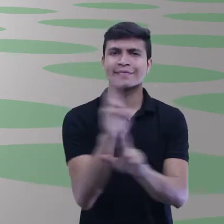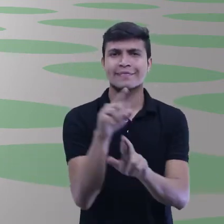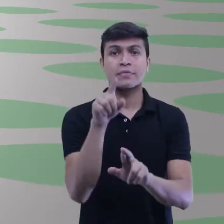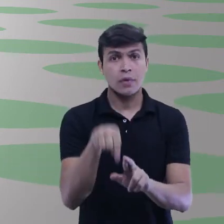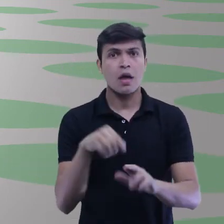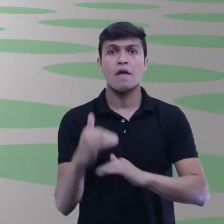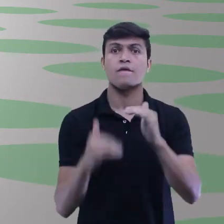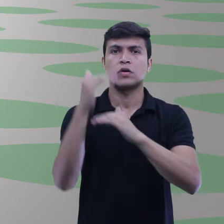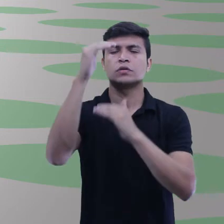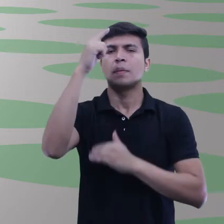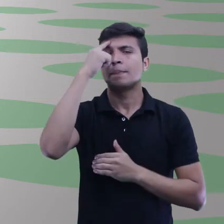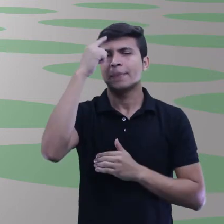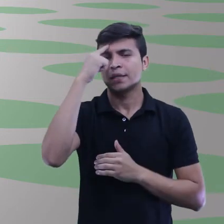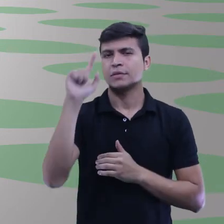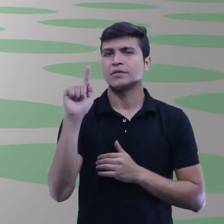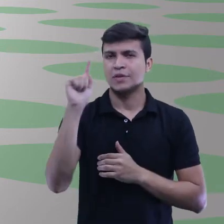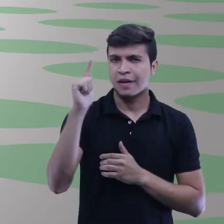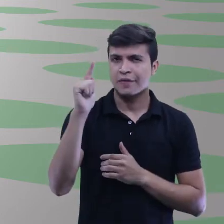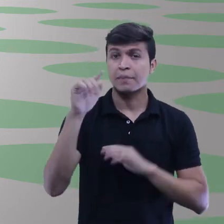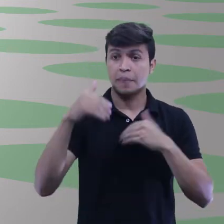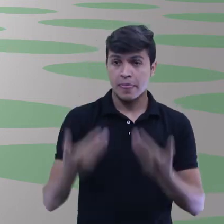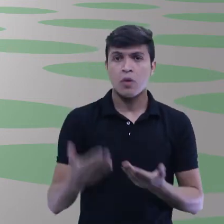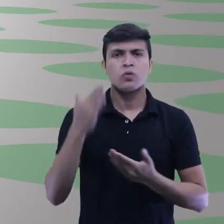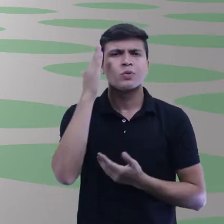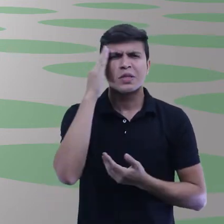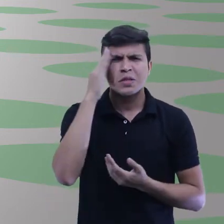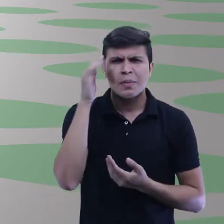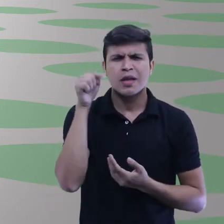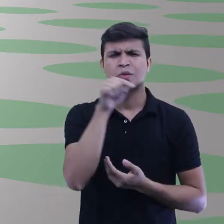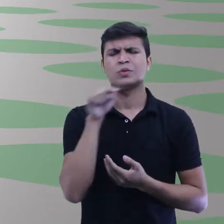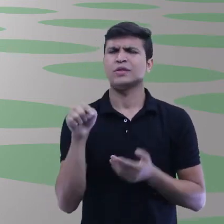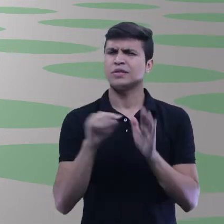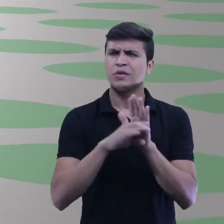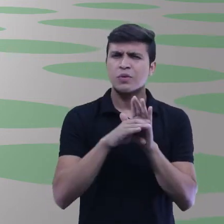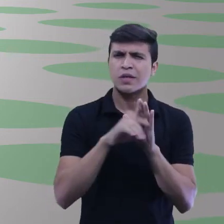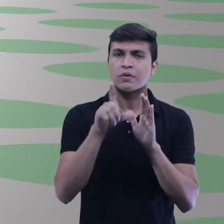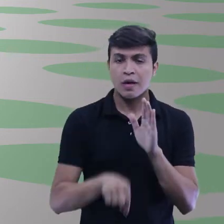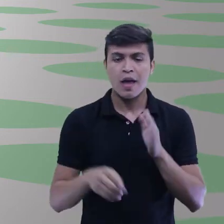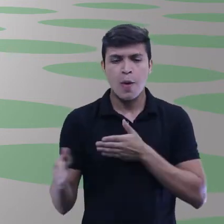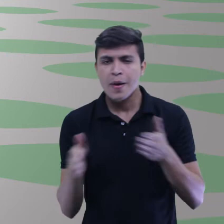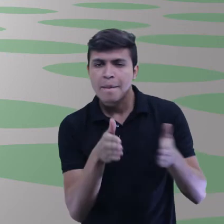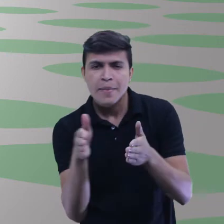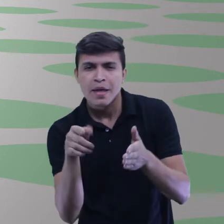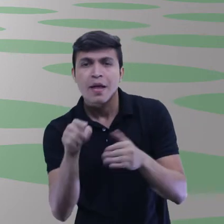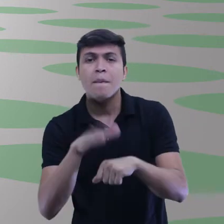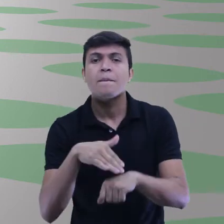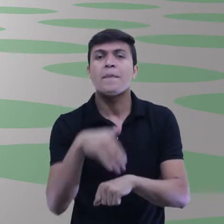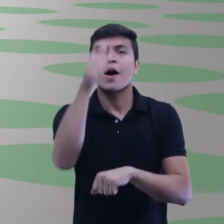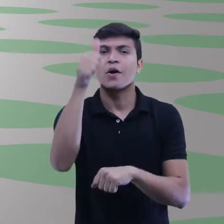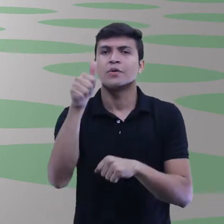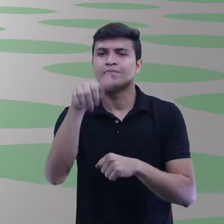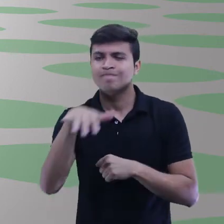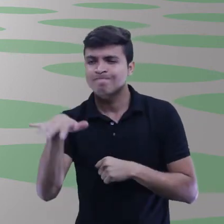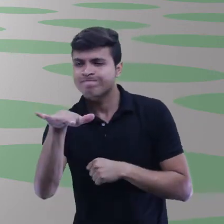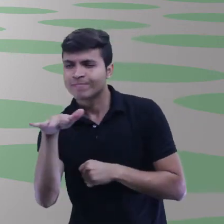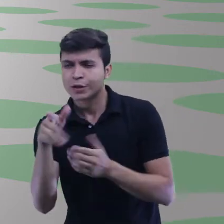meio, através da evolução do pensamento geográfico. Assim, o entendimento dessas concepções constitui um caminho para o trabalho no campo